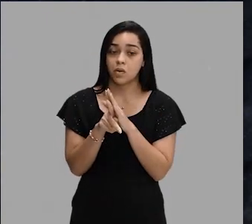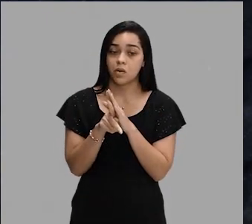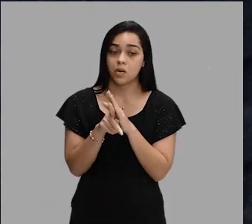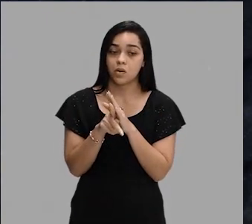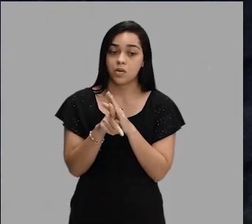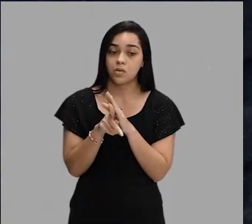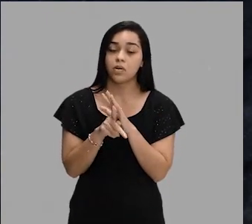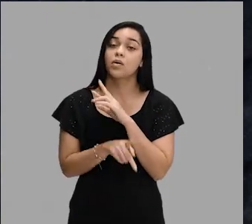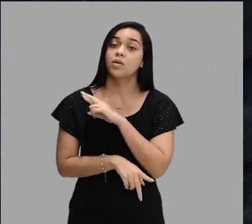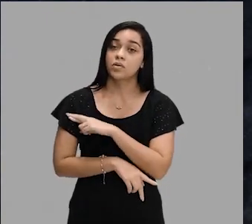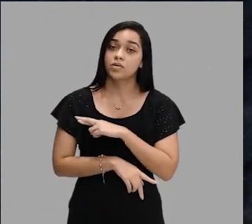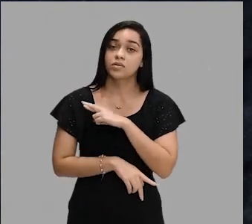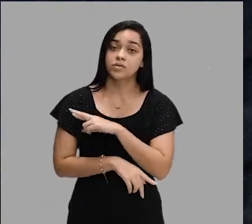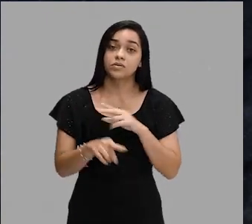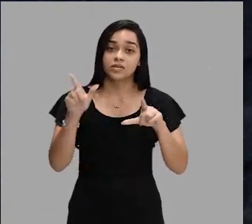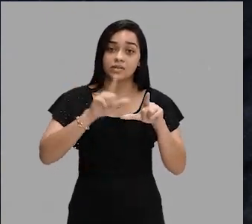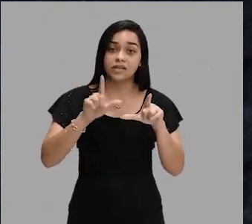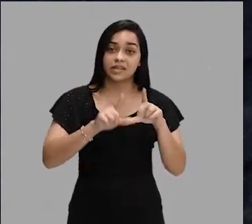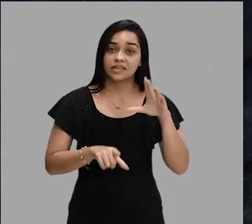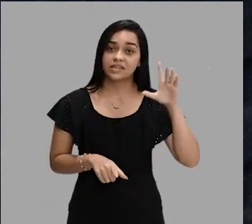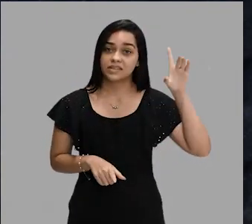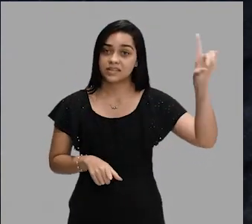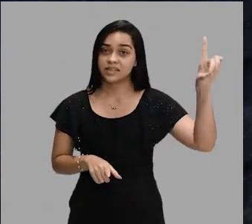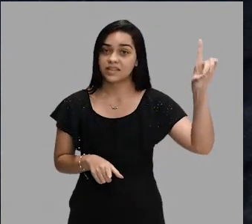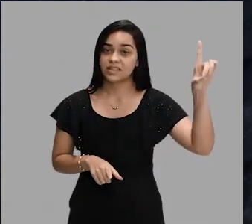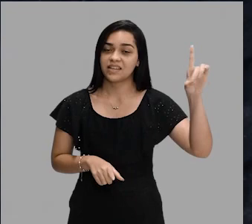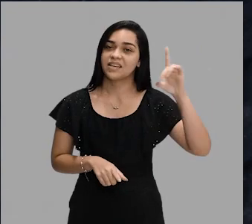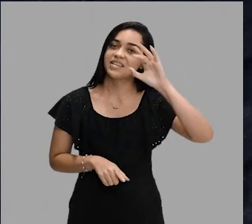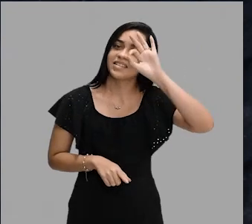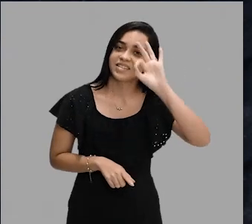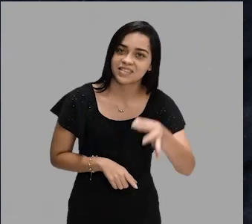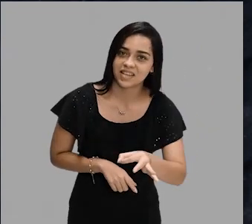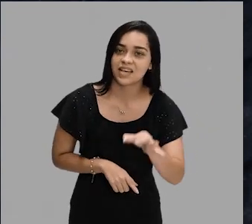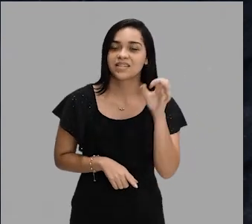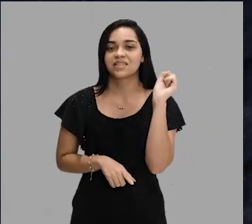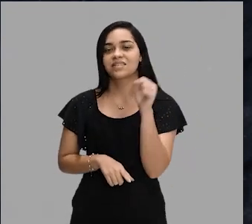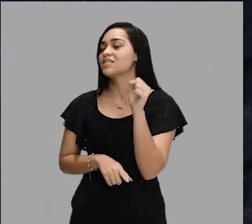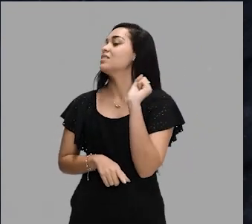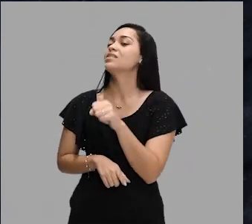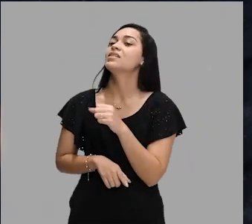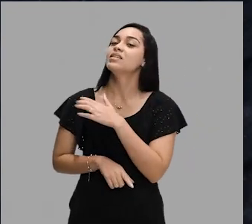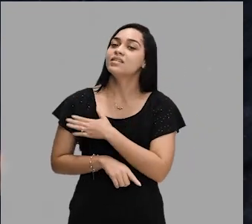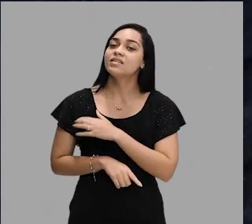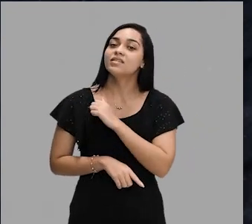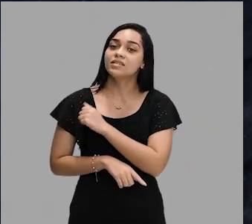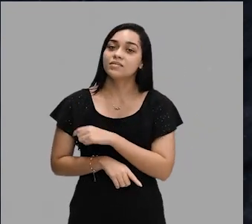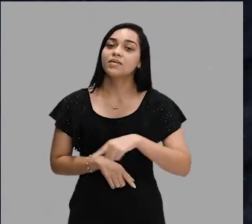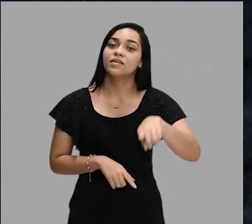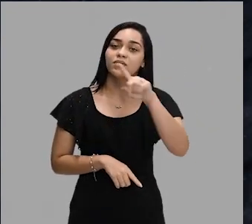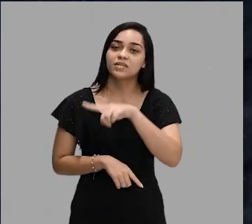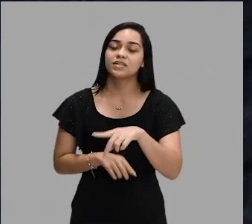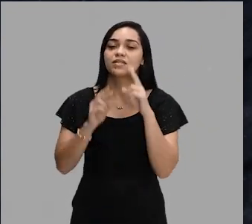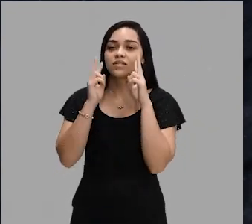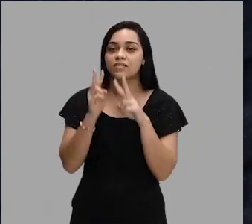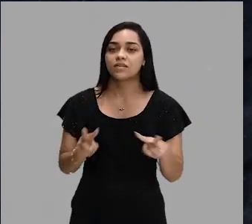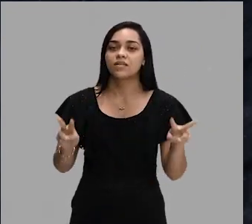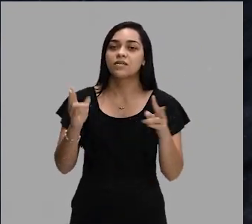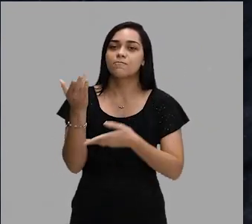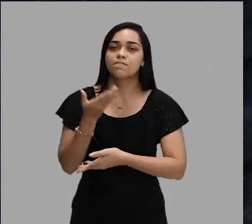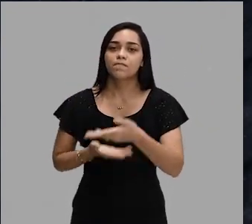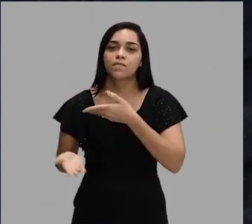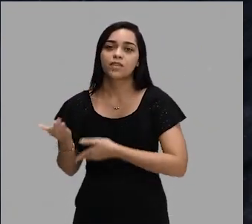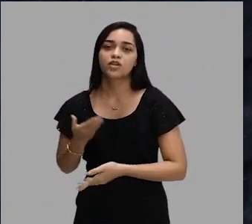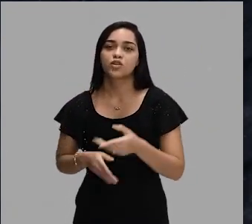característico do romantismo, letra D. Resposta certa, certíssima. Tenho certeza que vocês acompanharam,